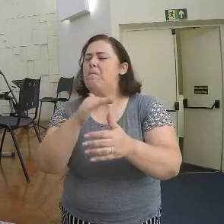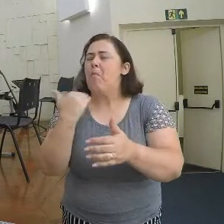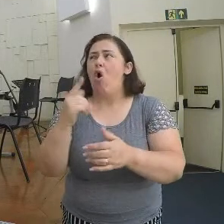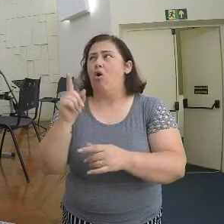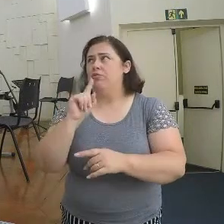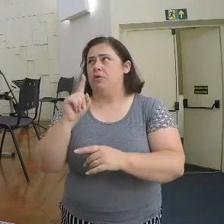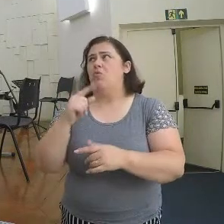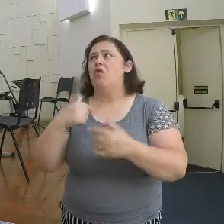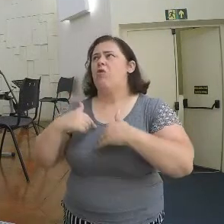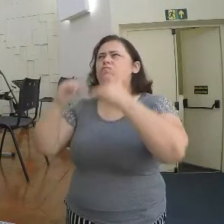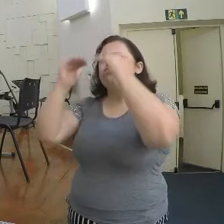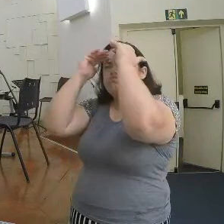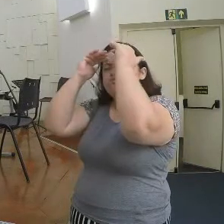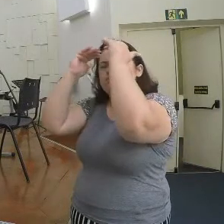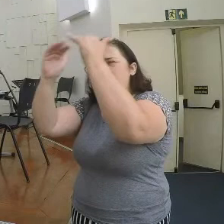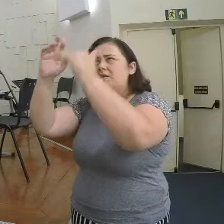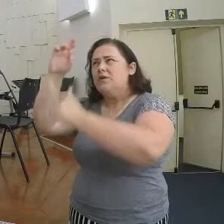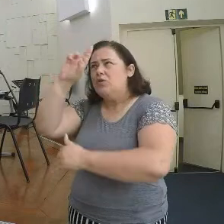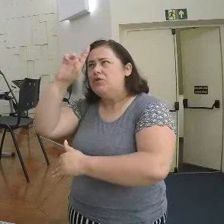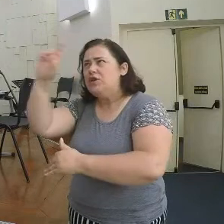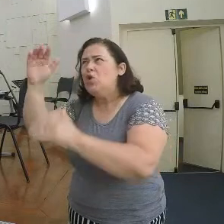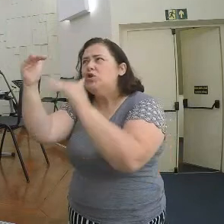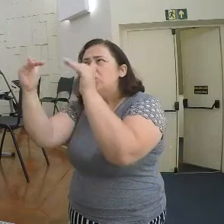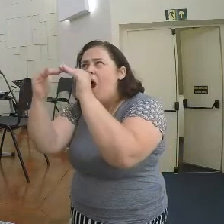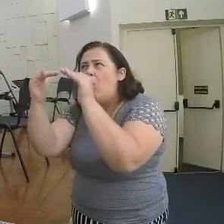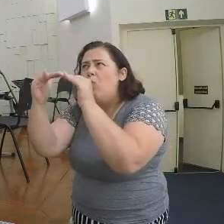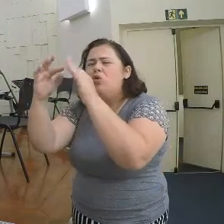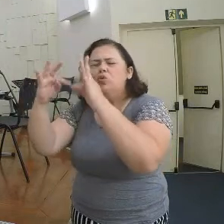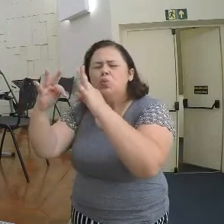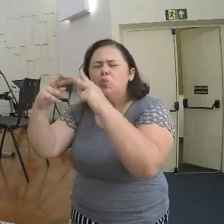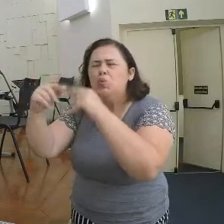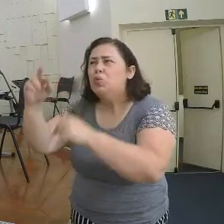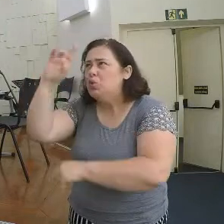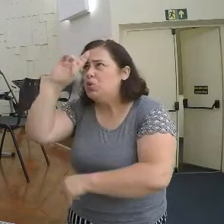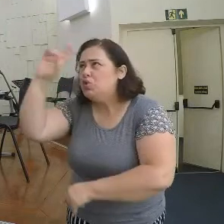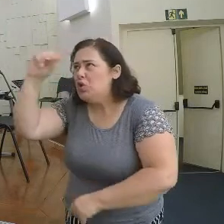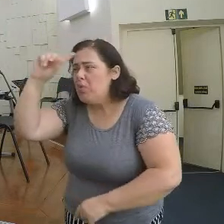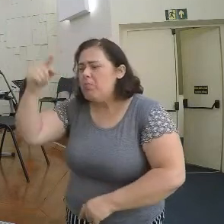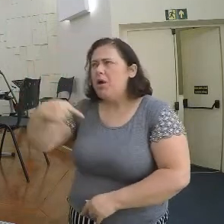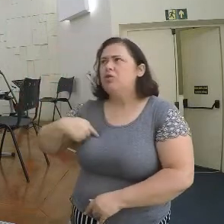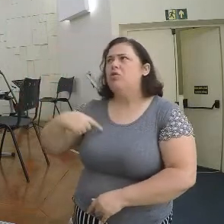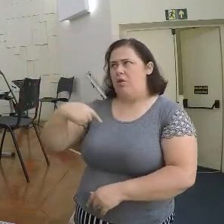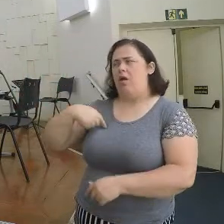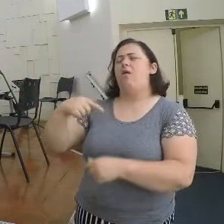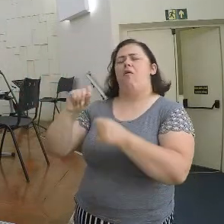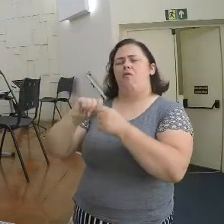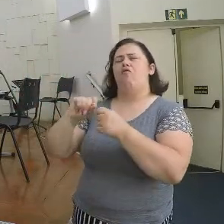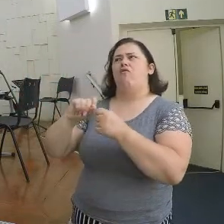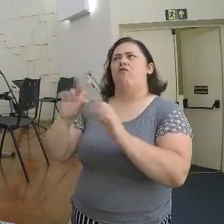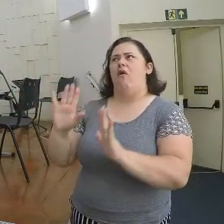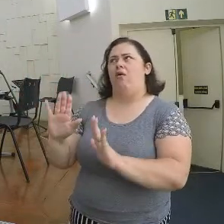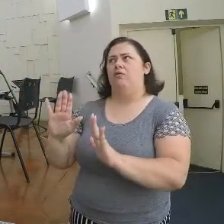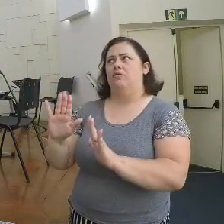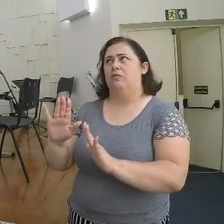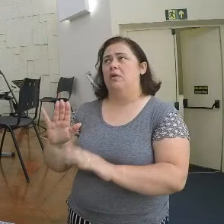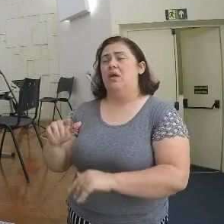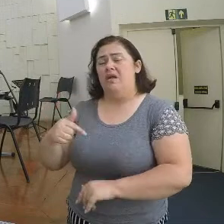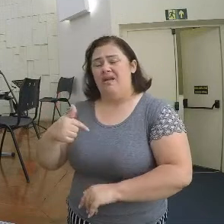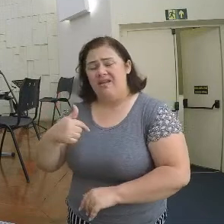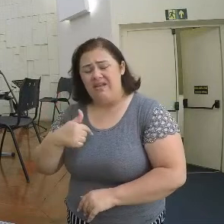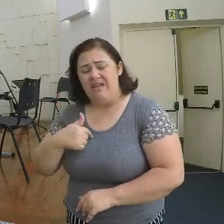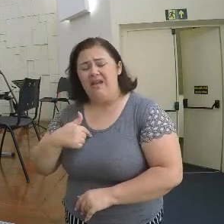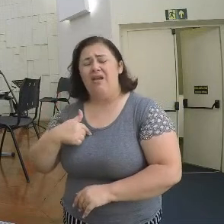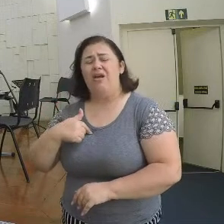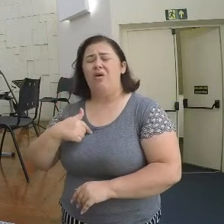Senhor meu Deus, segundo tudo o que me ordenaste tenho feito. Olha desde a tua santa habitação, desde